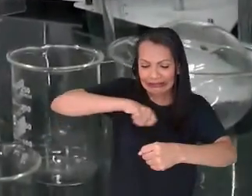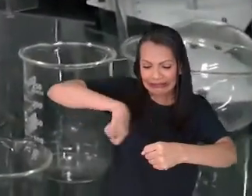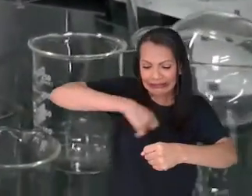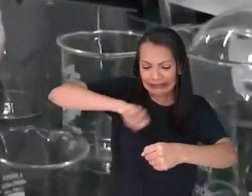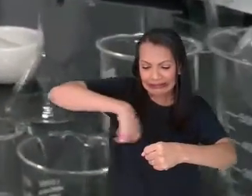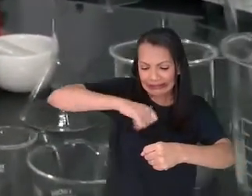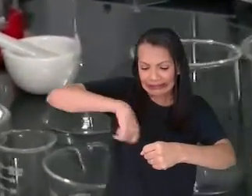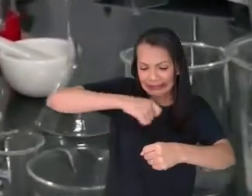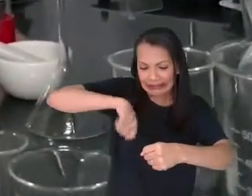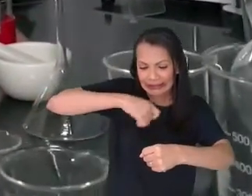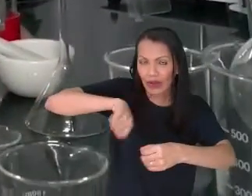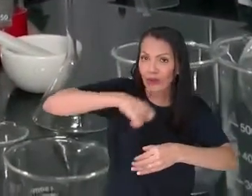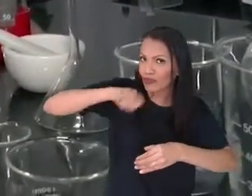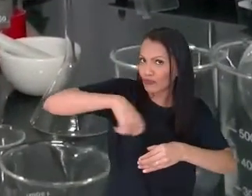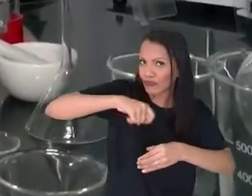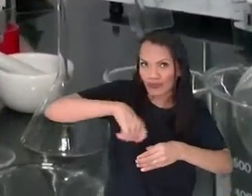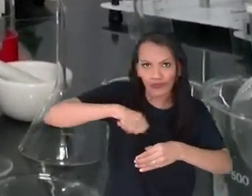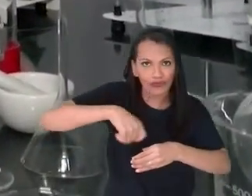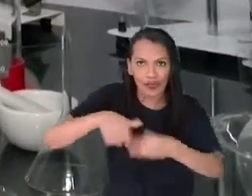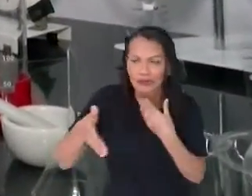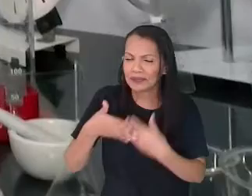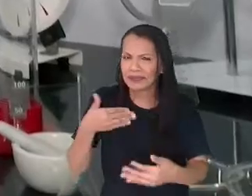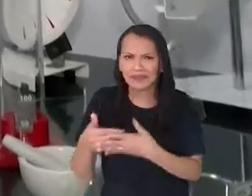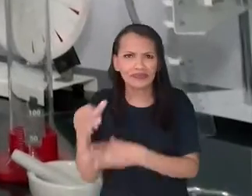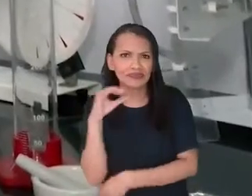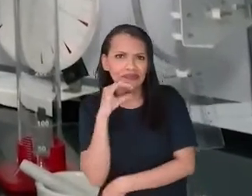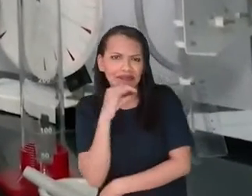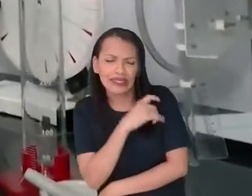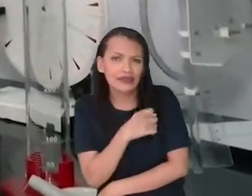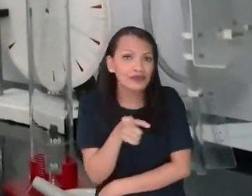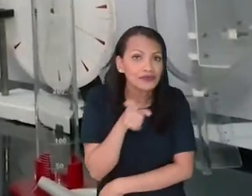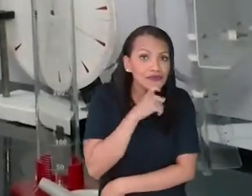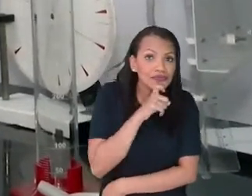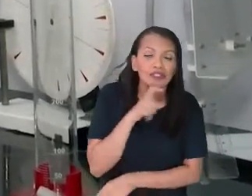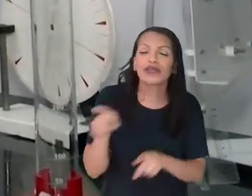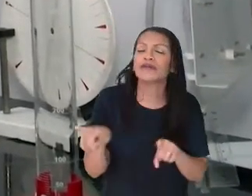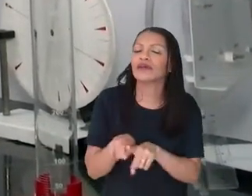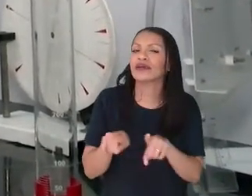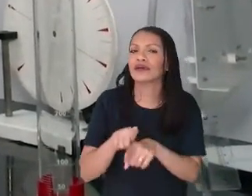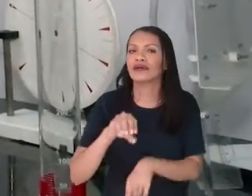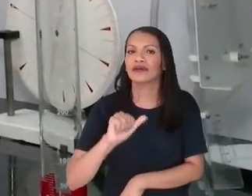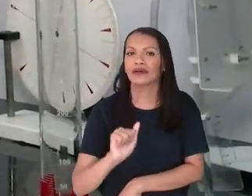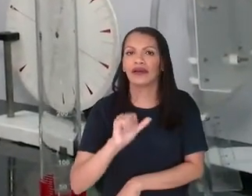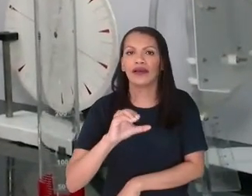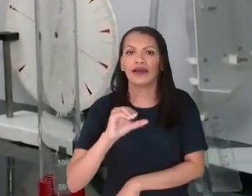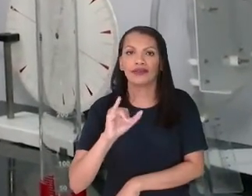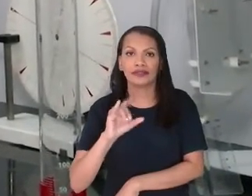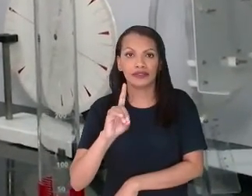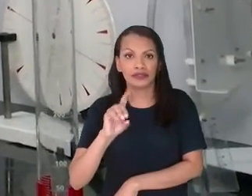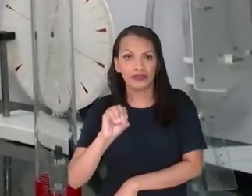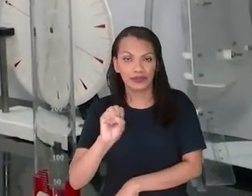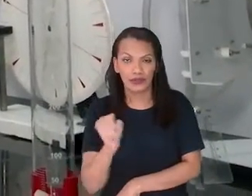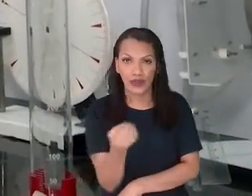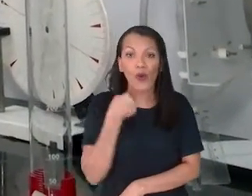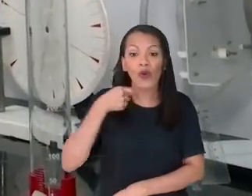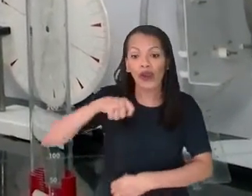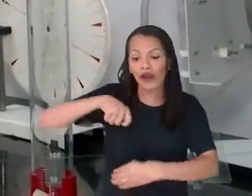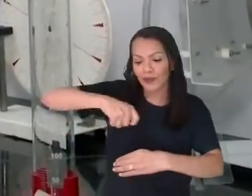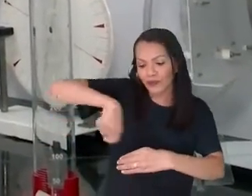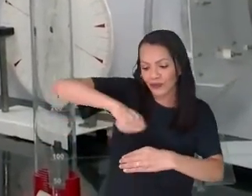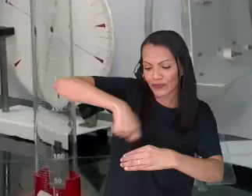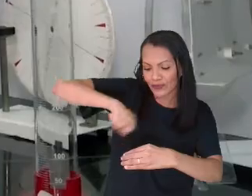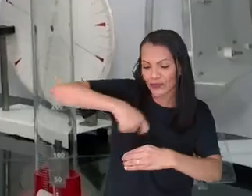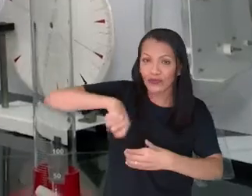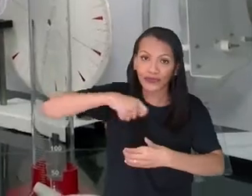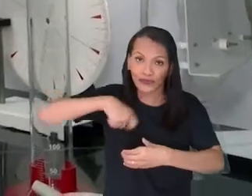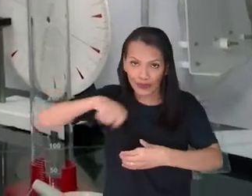posso mexer as substâncias aquecidas, como também os ácidos. Mas esse bastão, daqui a pouco, né,